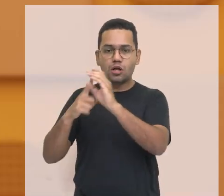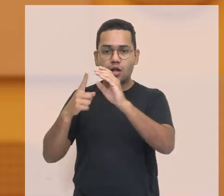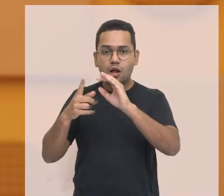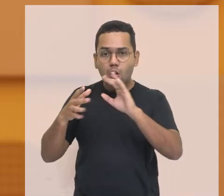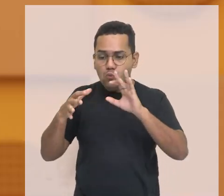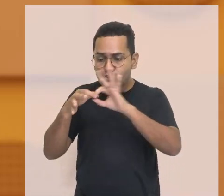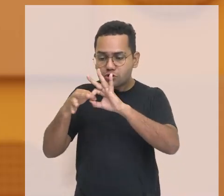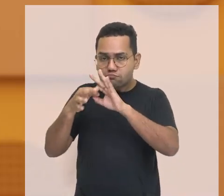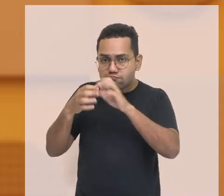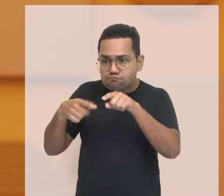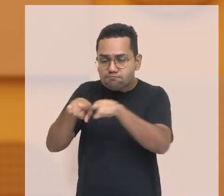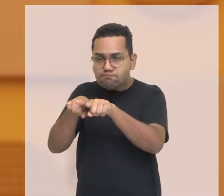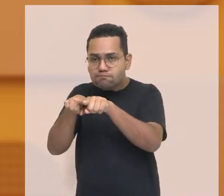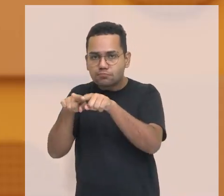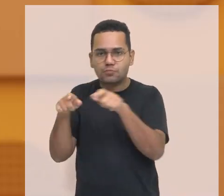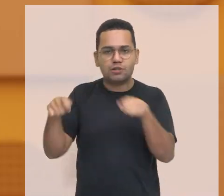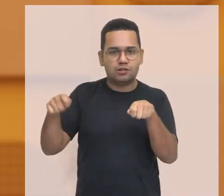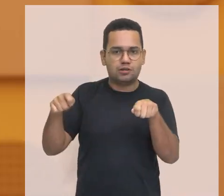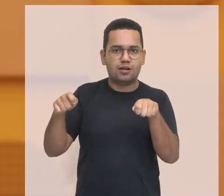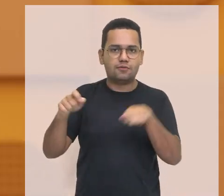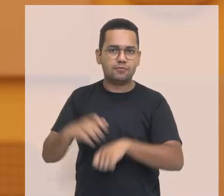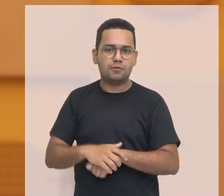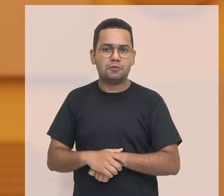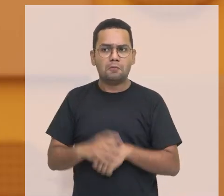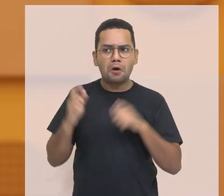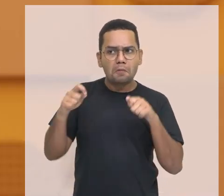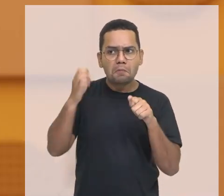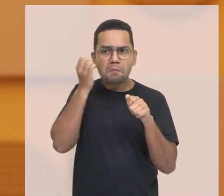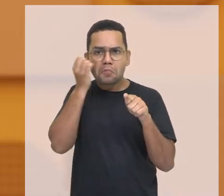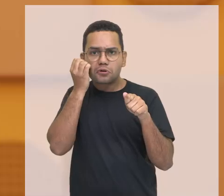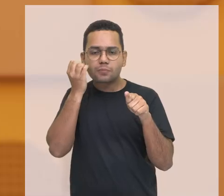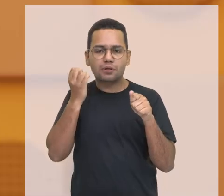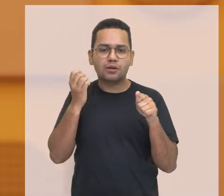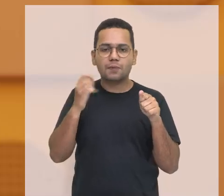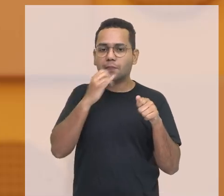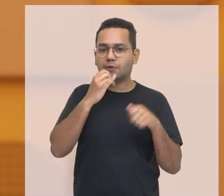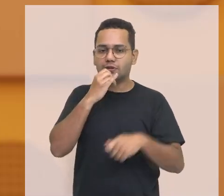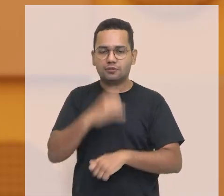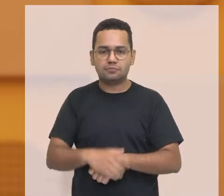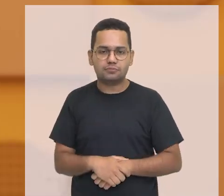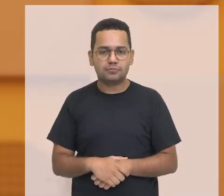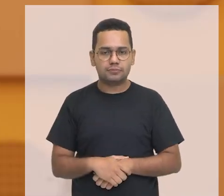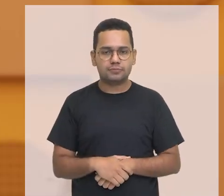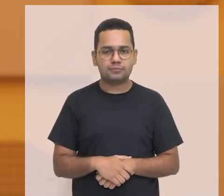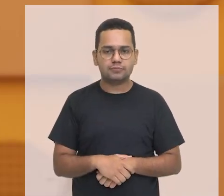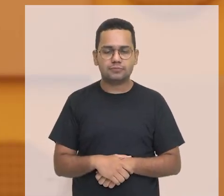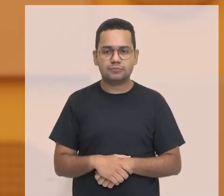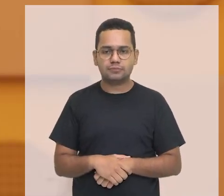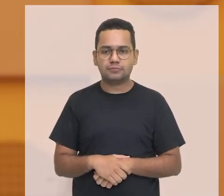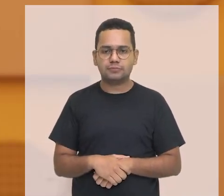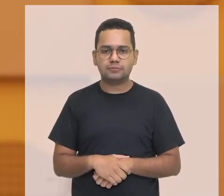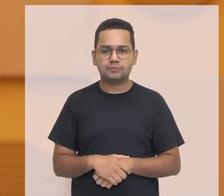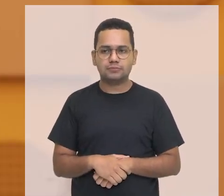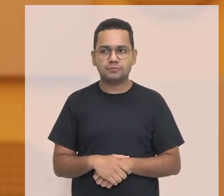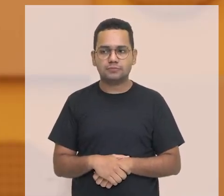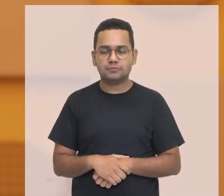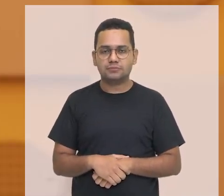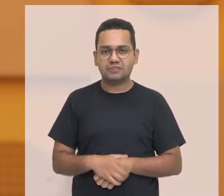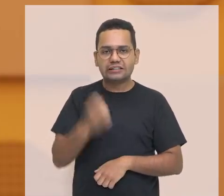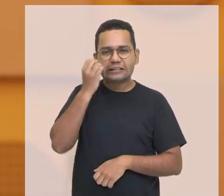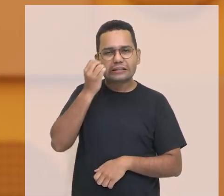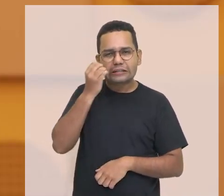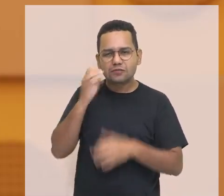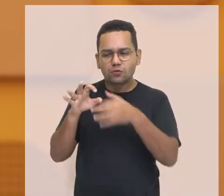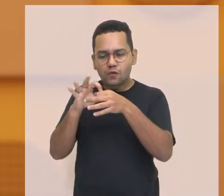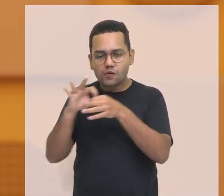em determinados momentos. Quando era conveniente para eles, como no caso das guerras, ou até mesmo na tentativa da